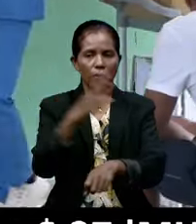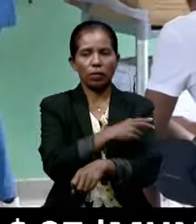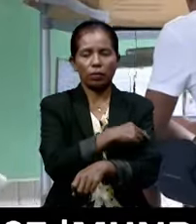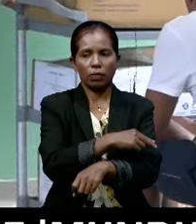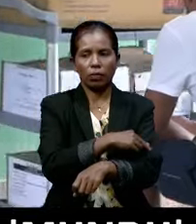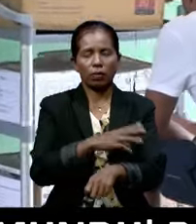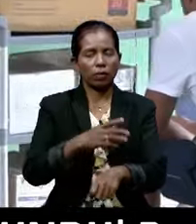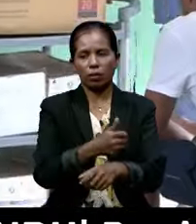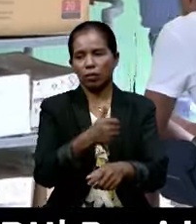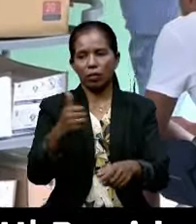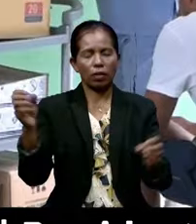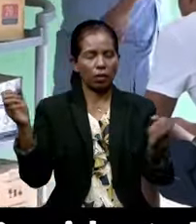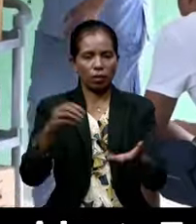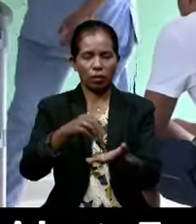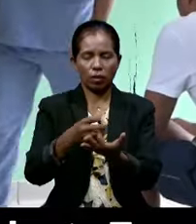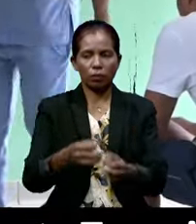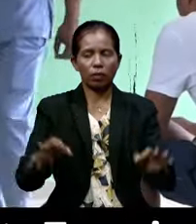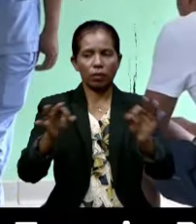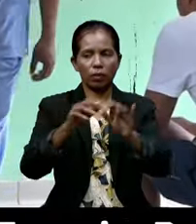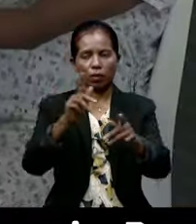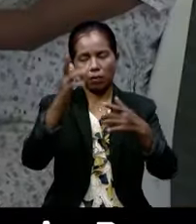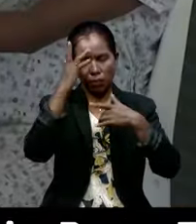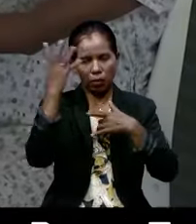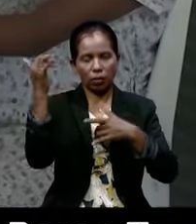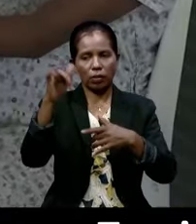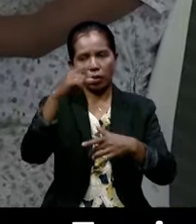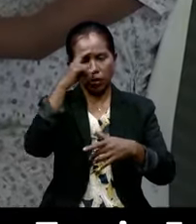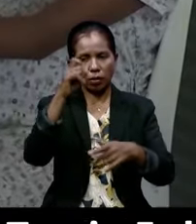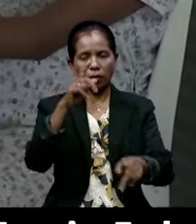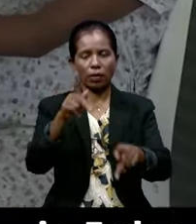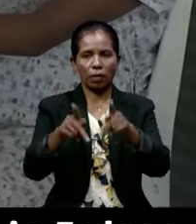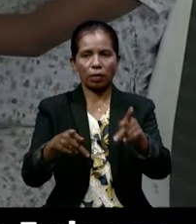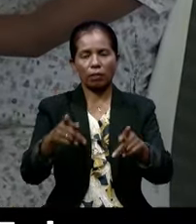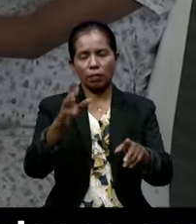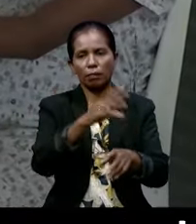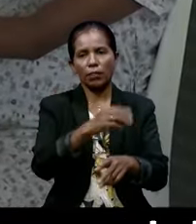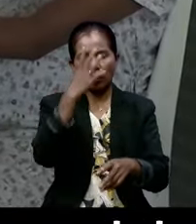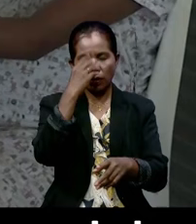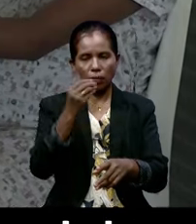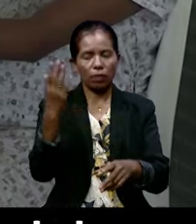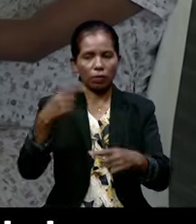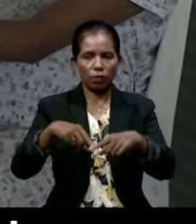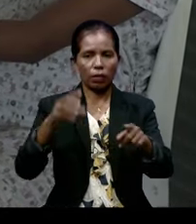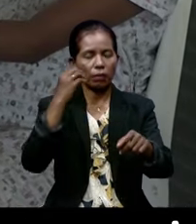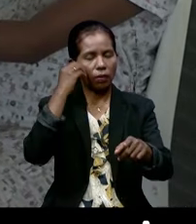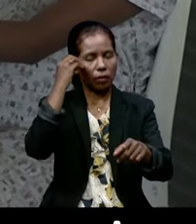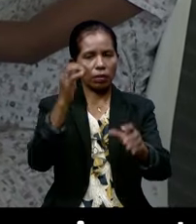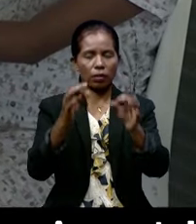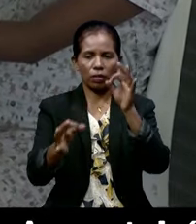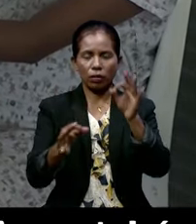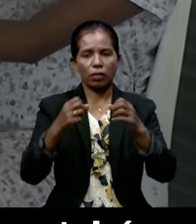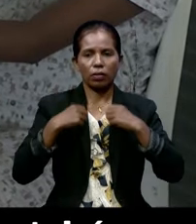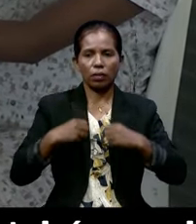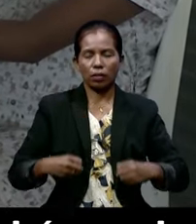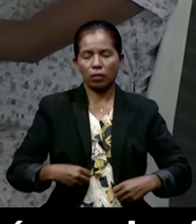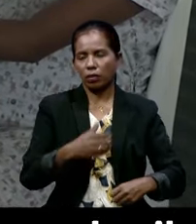Referência Balon, nebela adunta a importância ba paciente na saúde, tamba obriga paciente nebe baixa ela, fila ba uma, mas que condição saúde